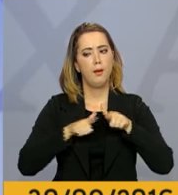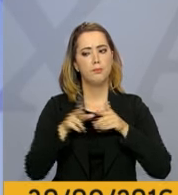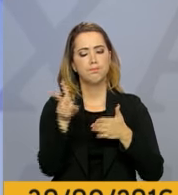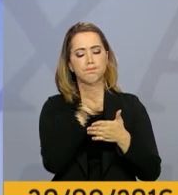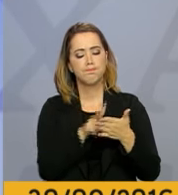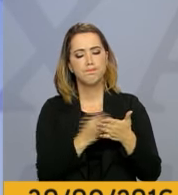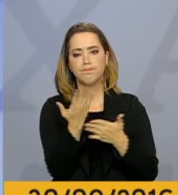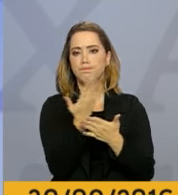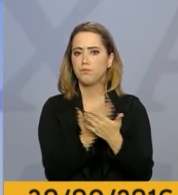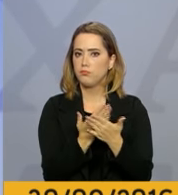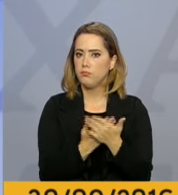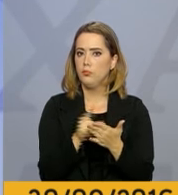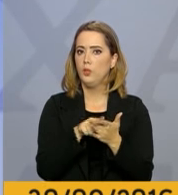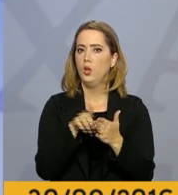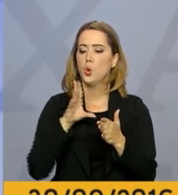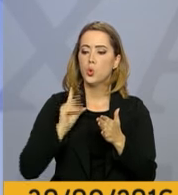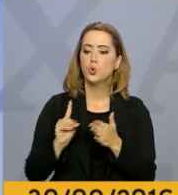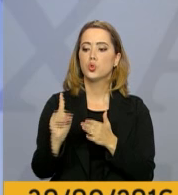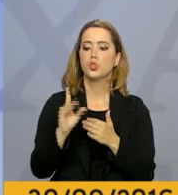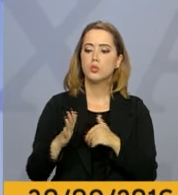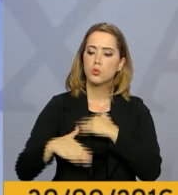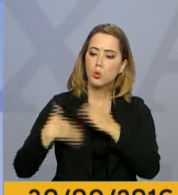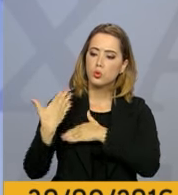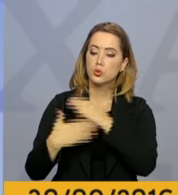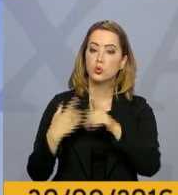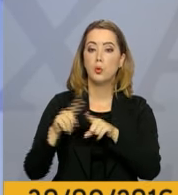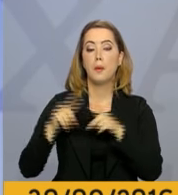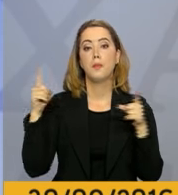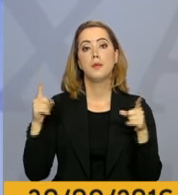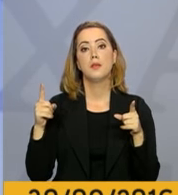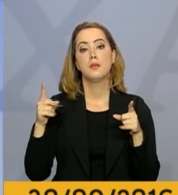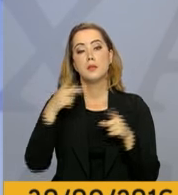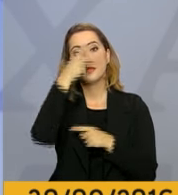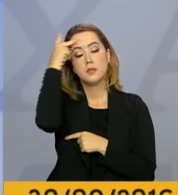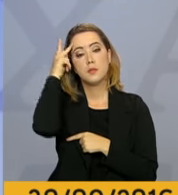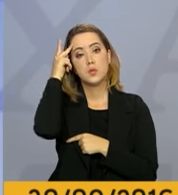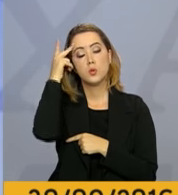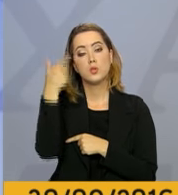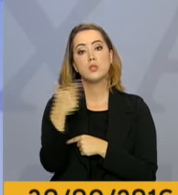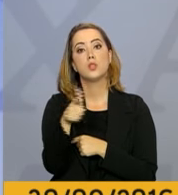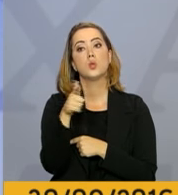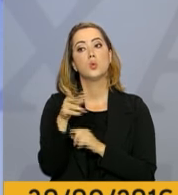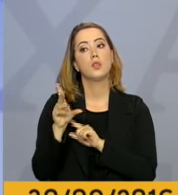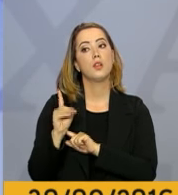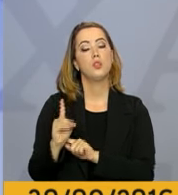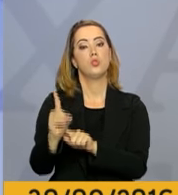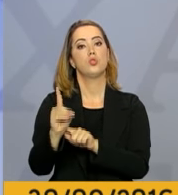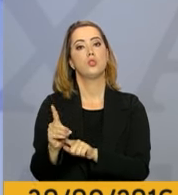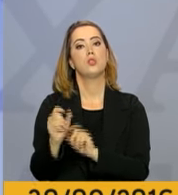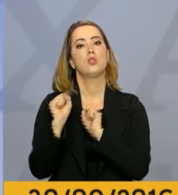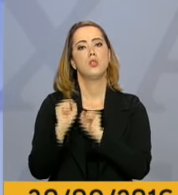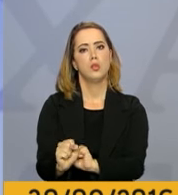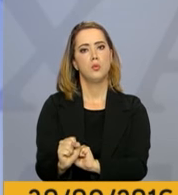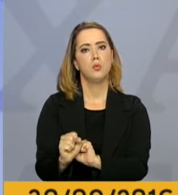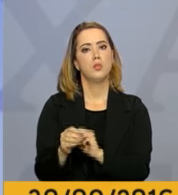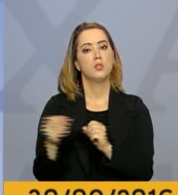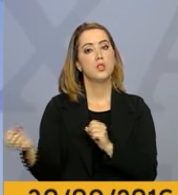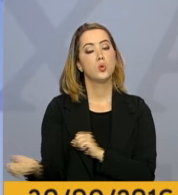já consolidados possam ser mantidos, mas aqueles que não completaram esse direito possam submeter-se